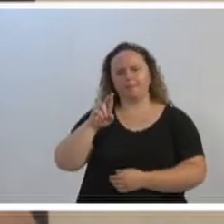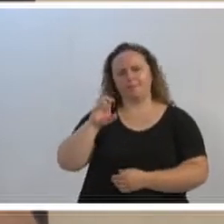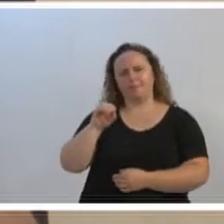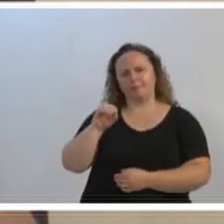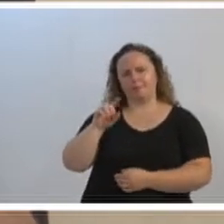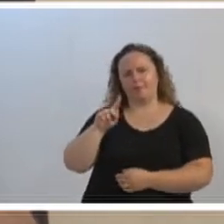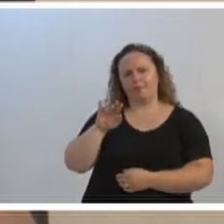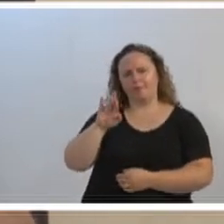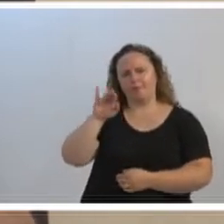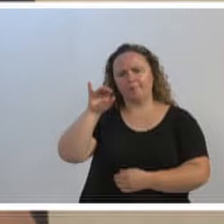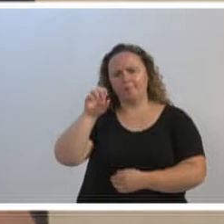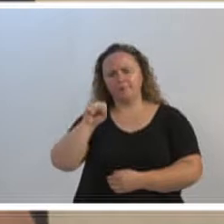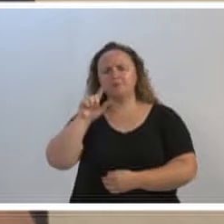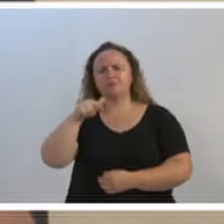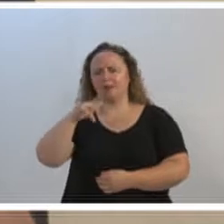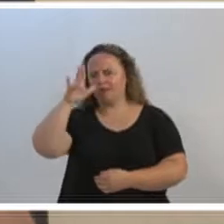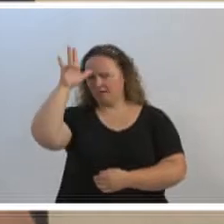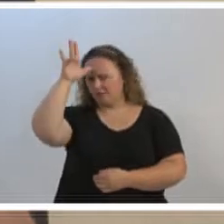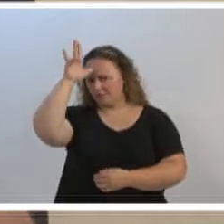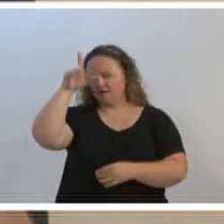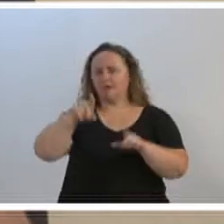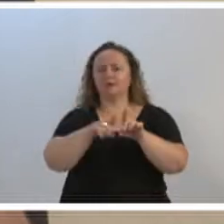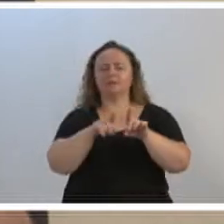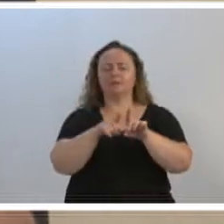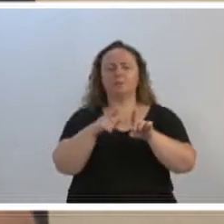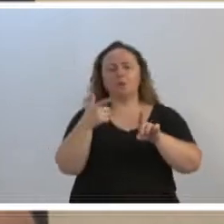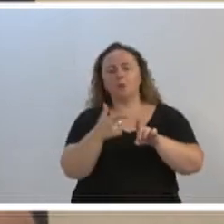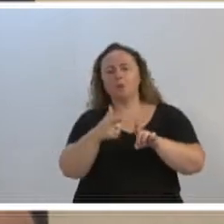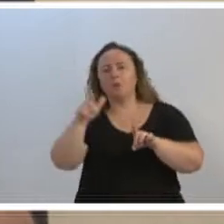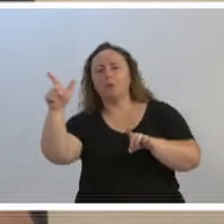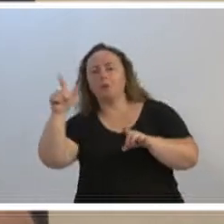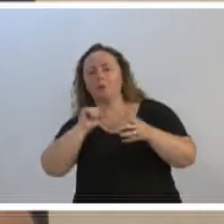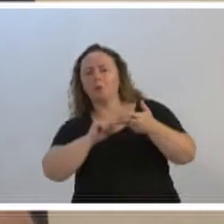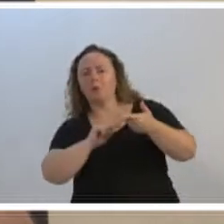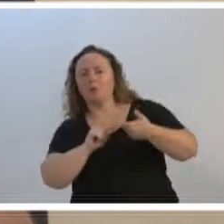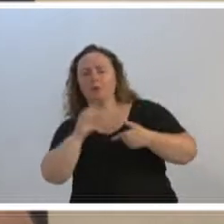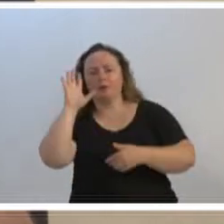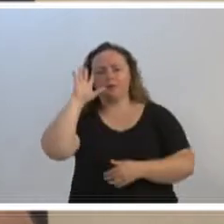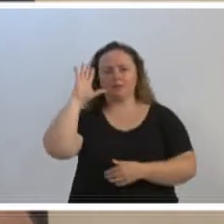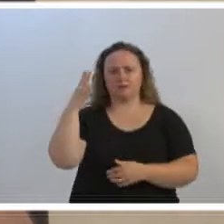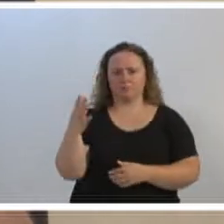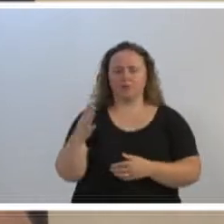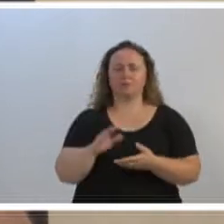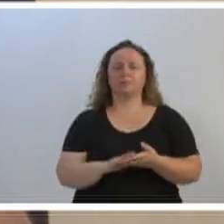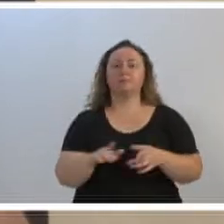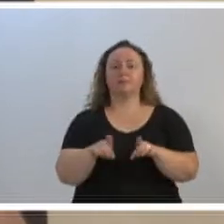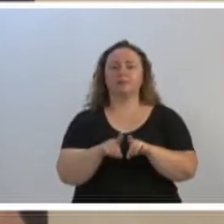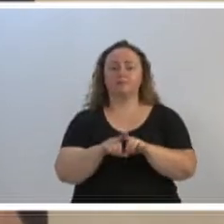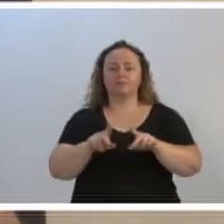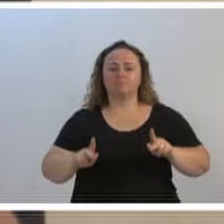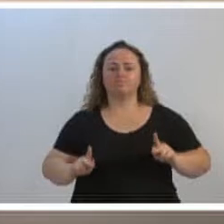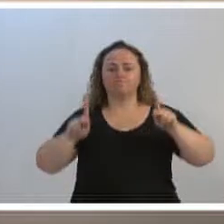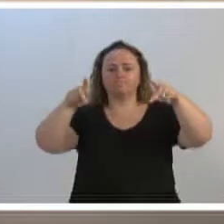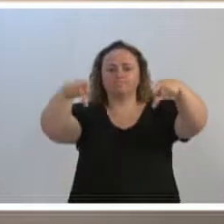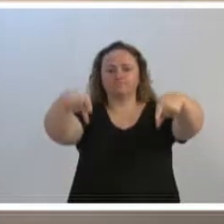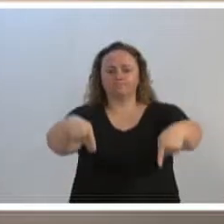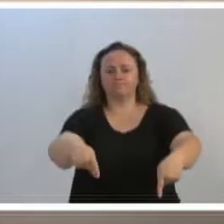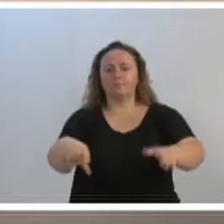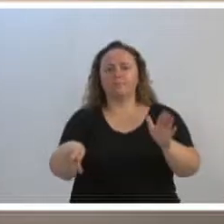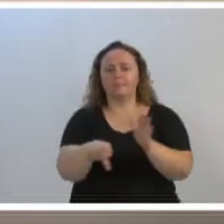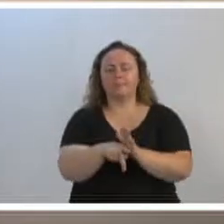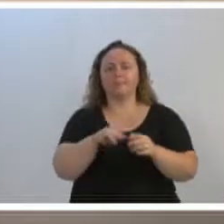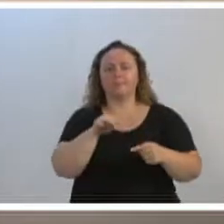distrito da Vila Itopava e da outras providências, e a denominação a ponte municipal. A Comissão